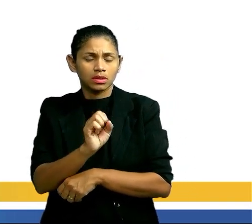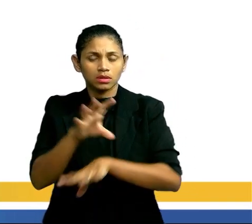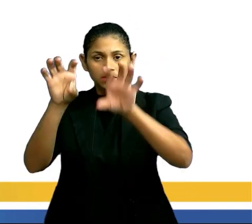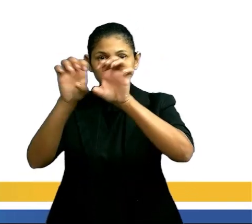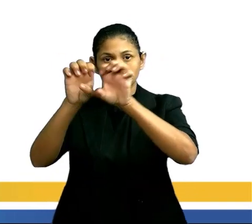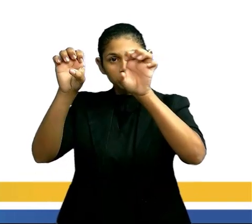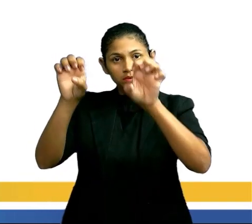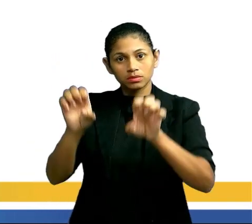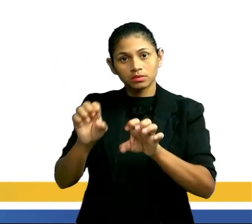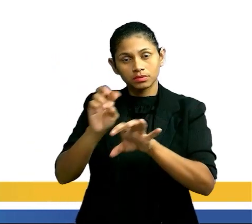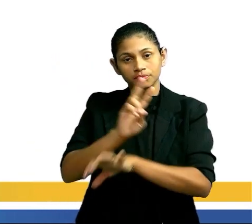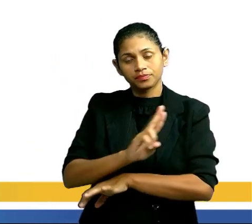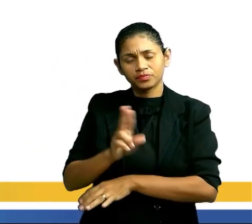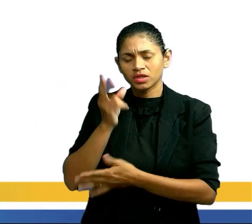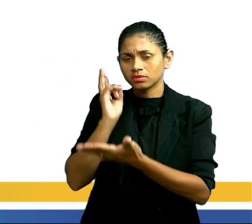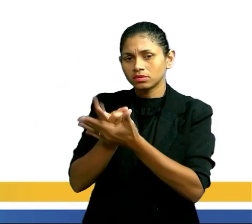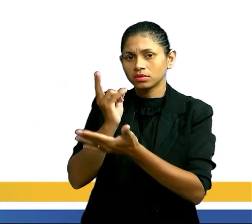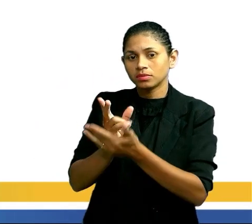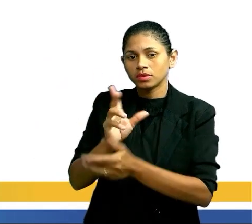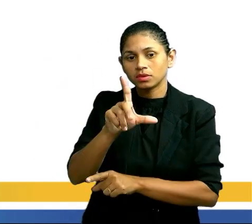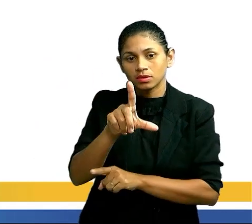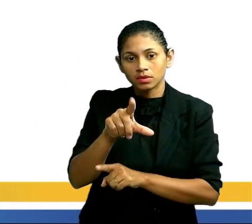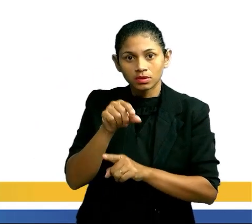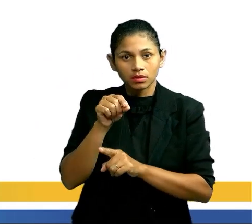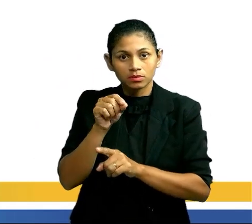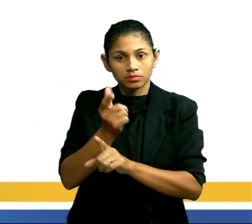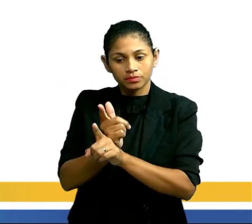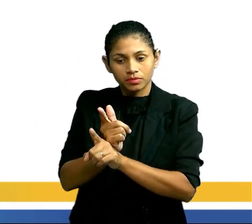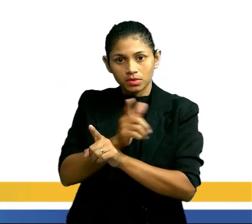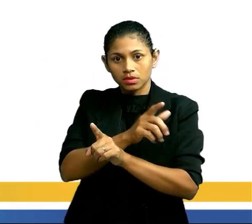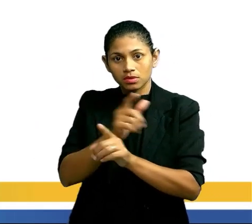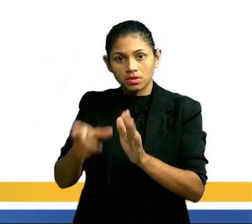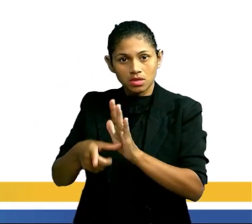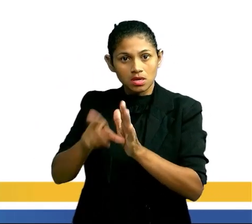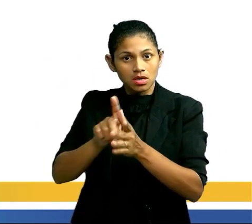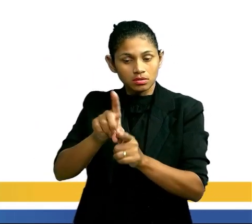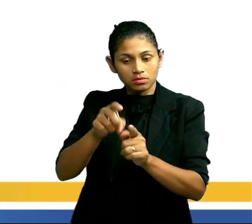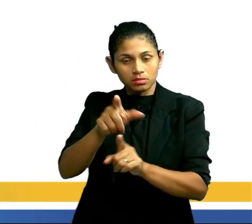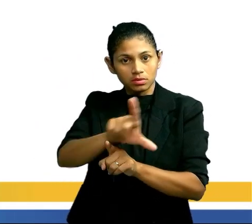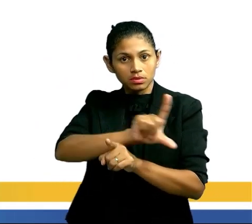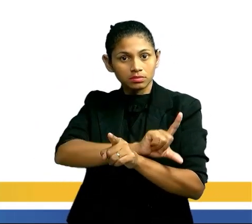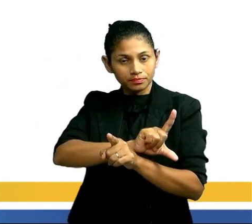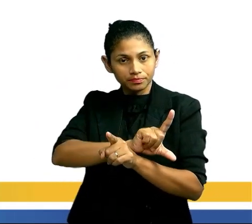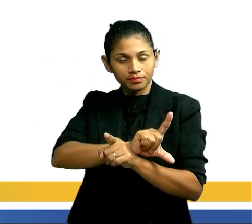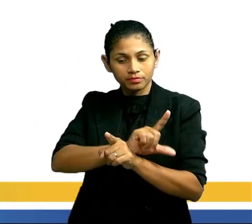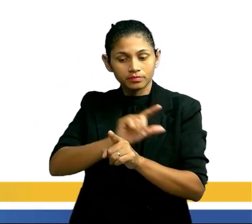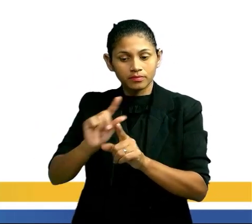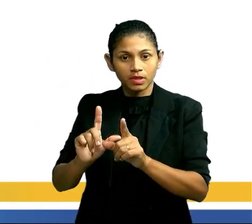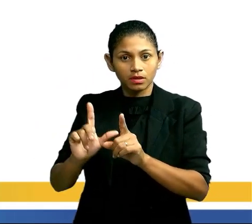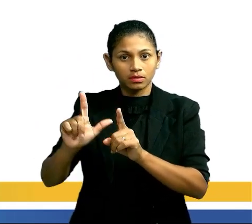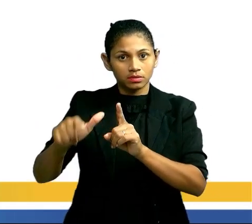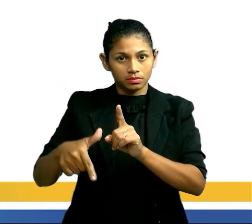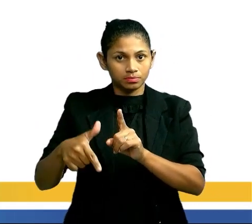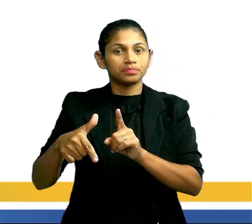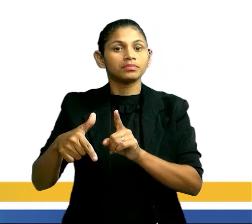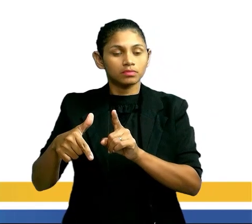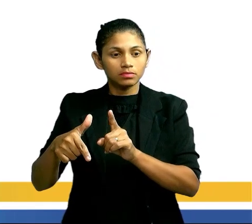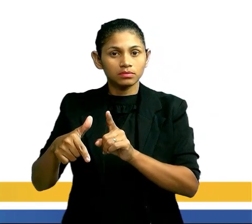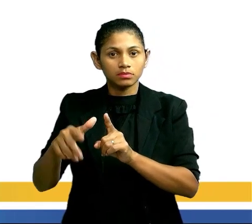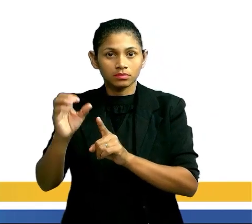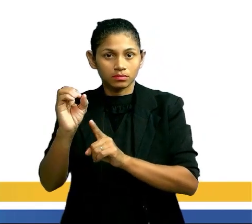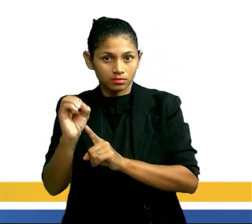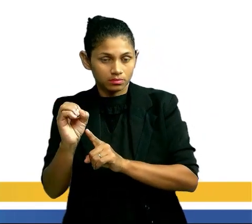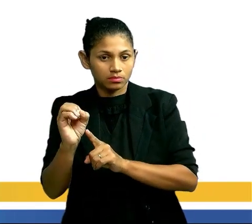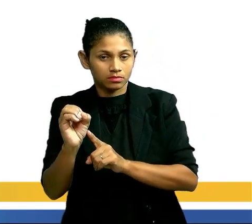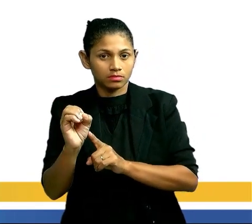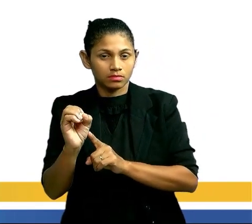éster? Eu sempre vou escolher o que está antes do meu oxigênio e o que está após o oxigênio. Então,